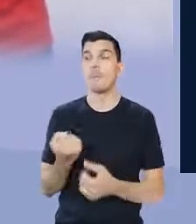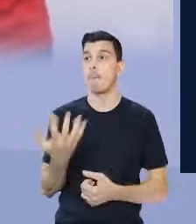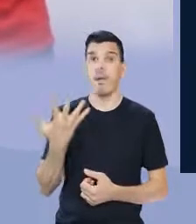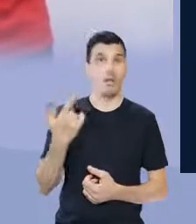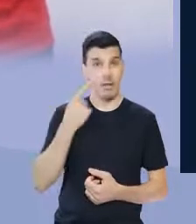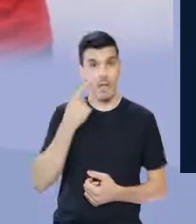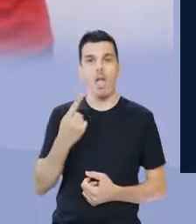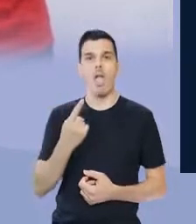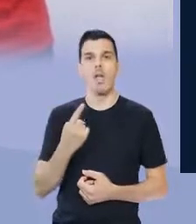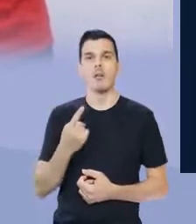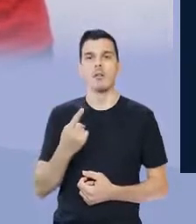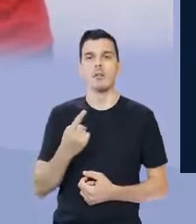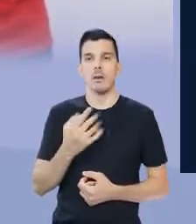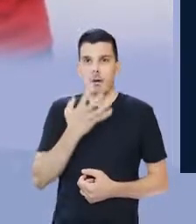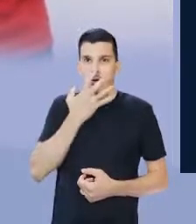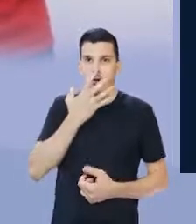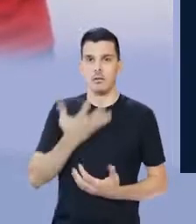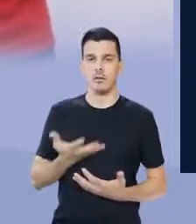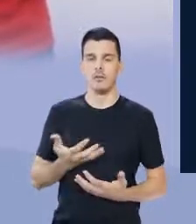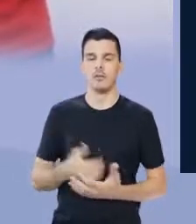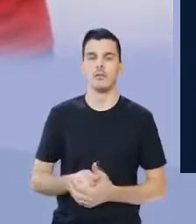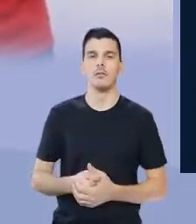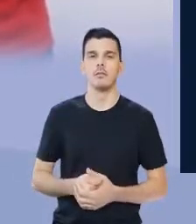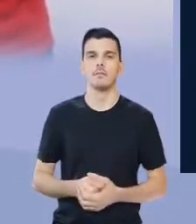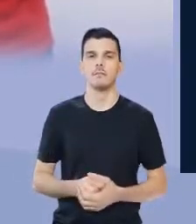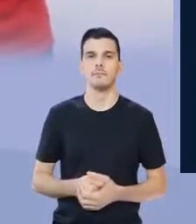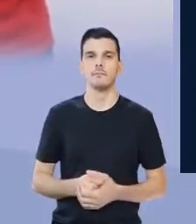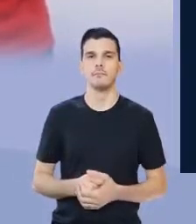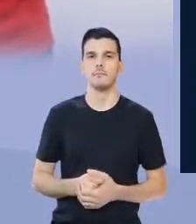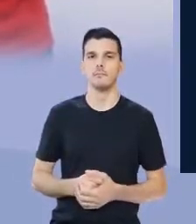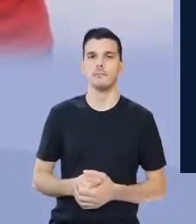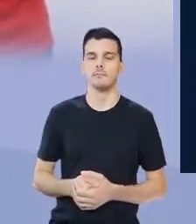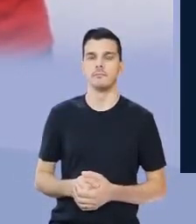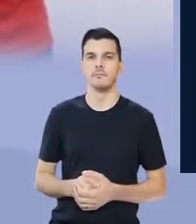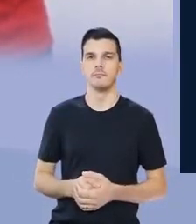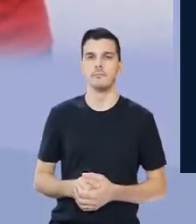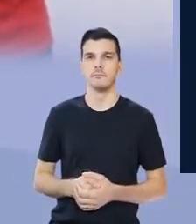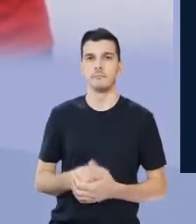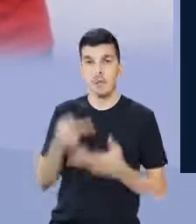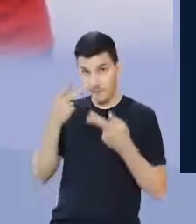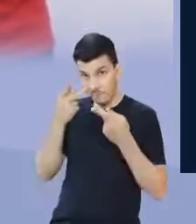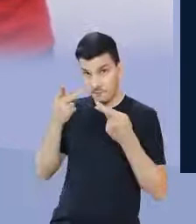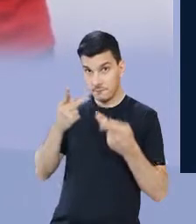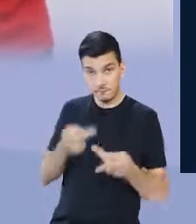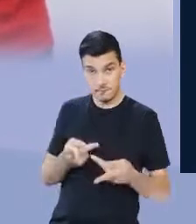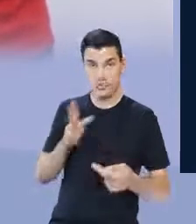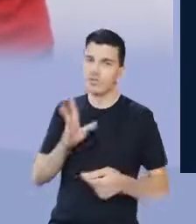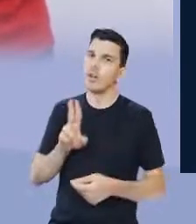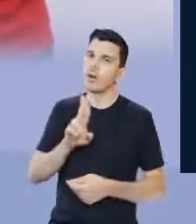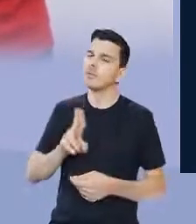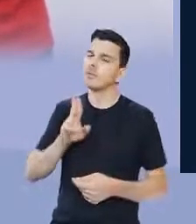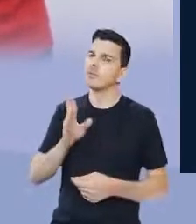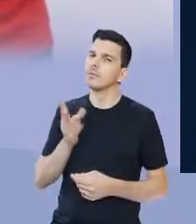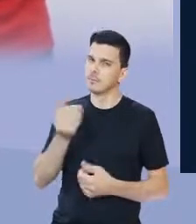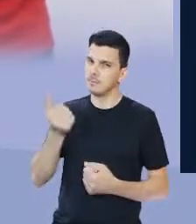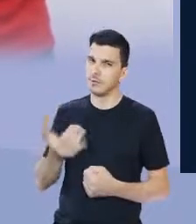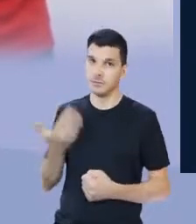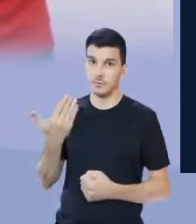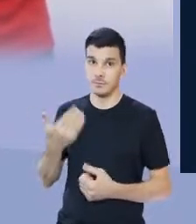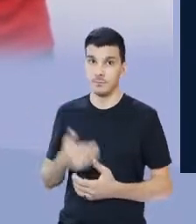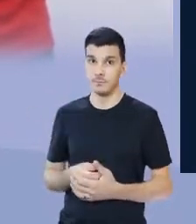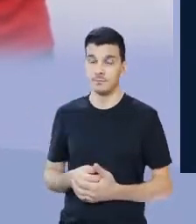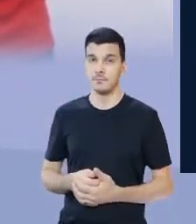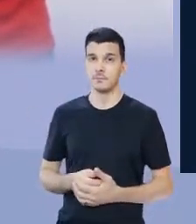estava surpreso. Né? Come around, visitar. I must come around more often. Eu tenho que visitar mais